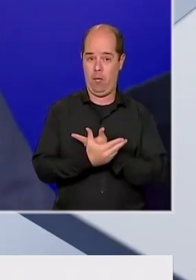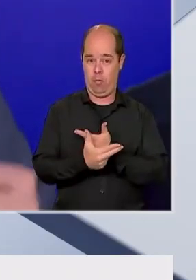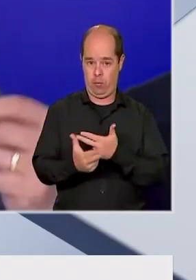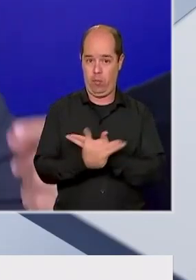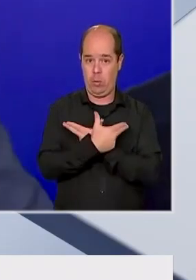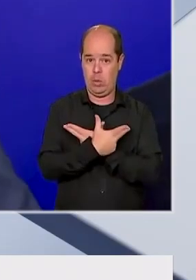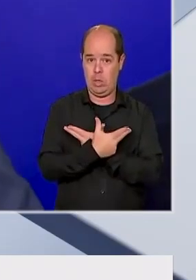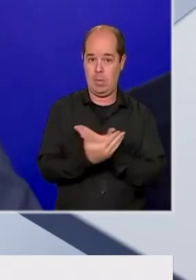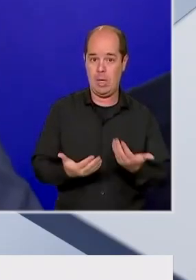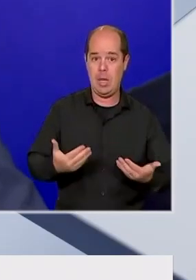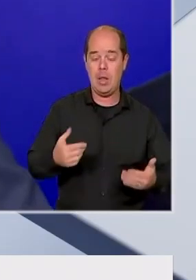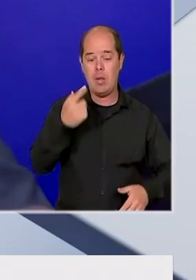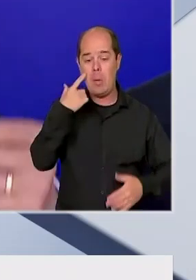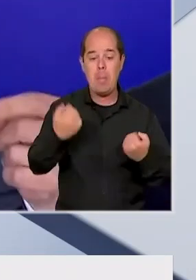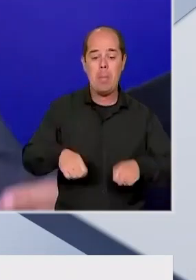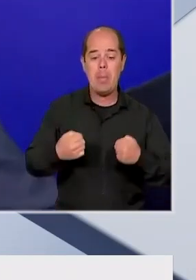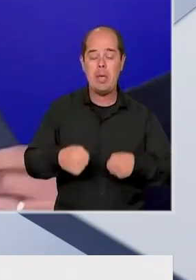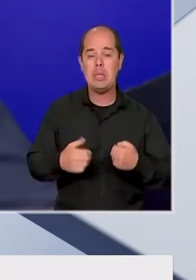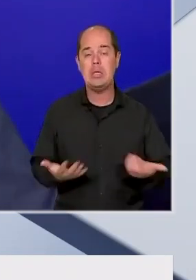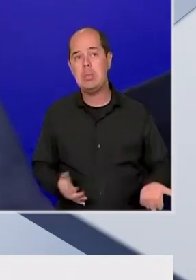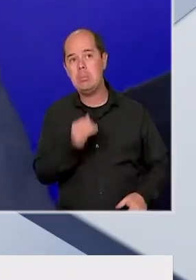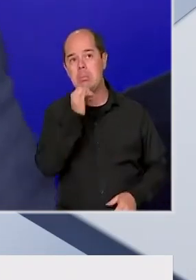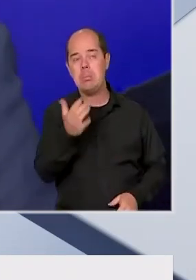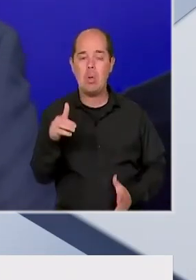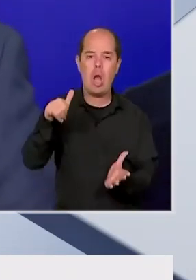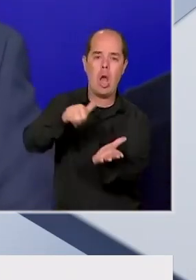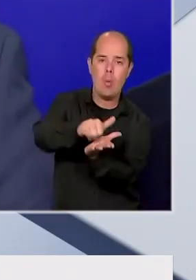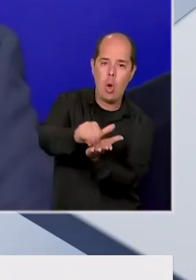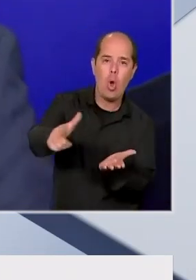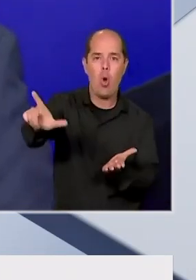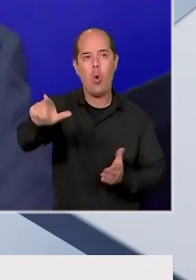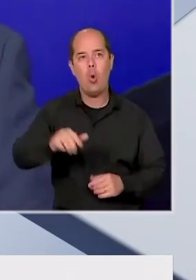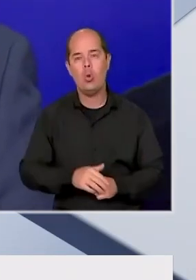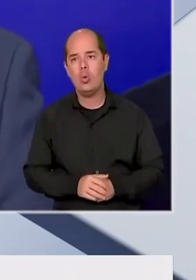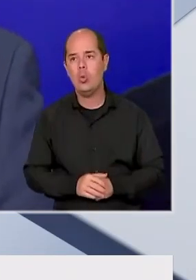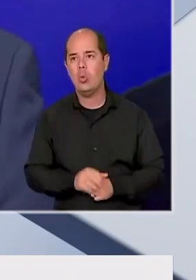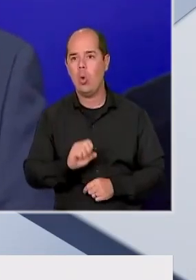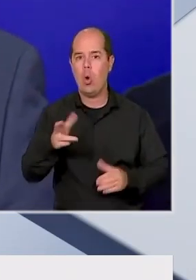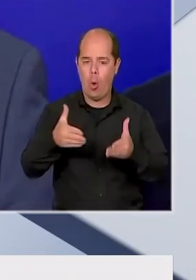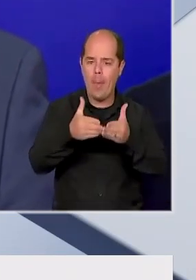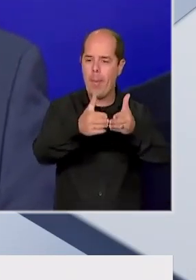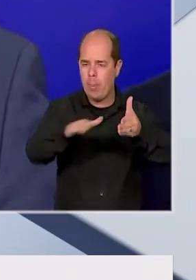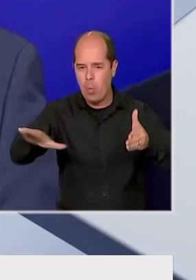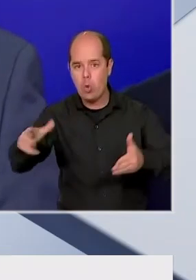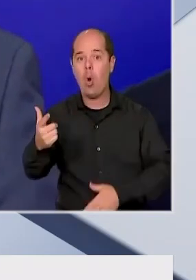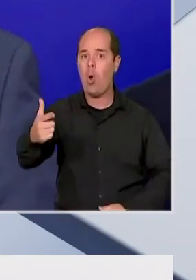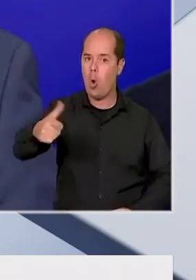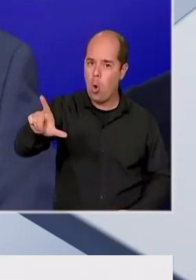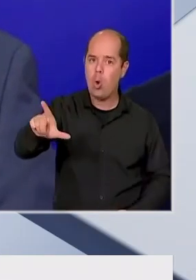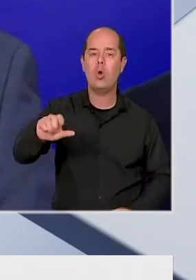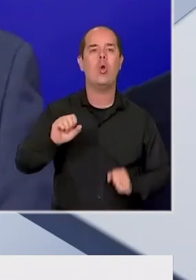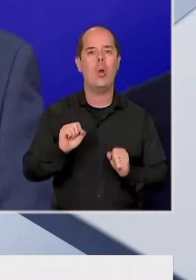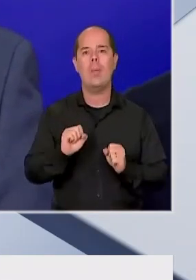um plano nacional de combate ao Crime Organizado caso contrário a gente vai enxugar